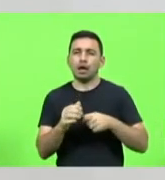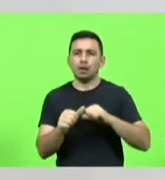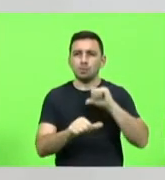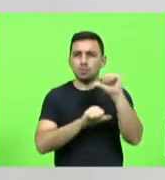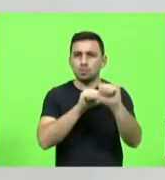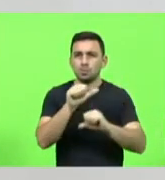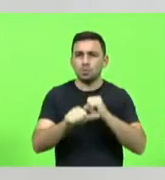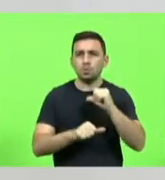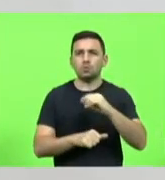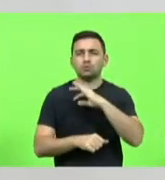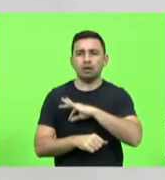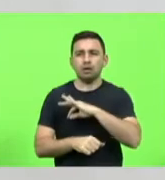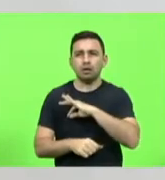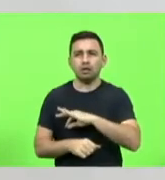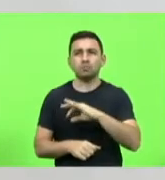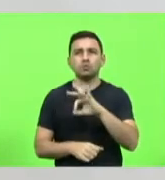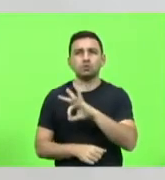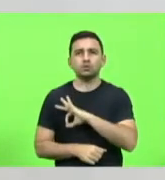policiais.